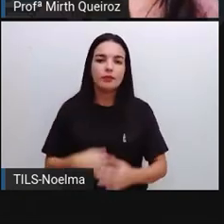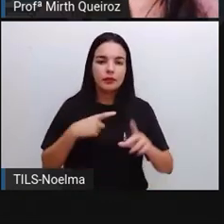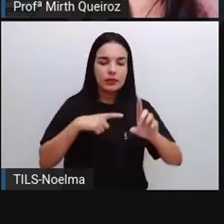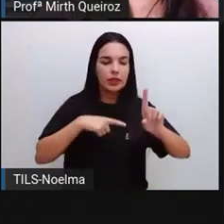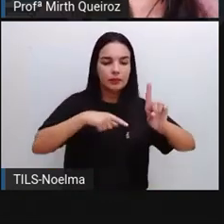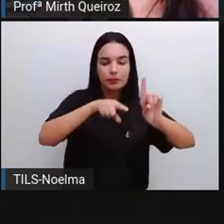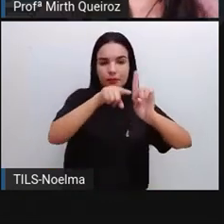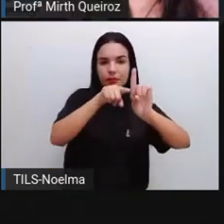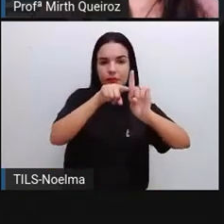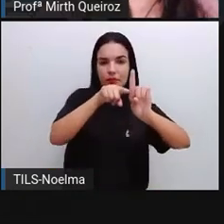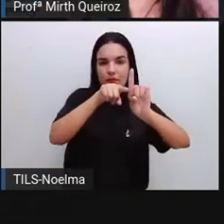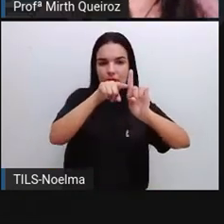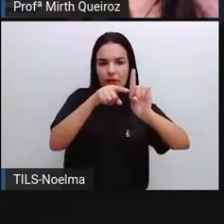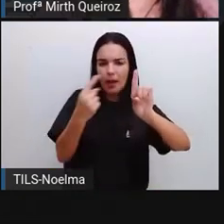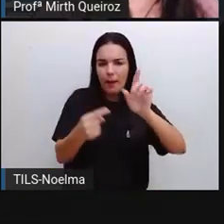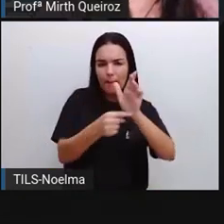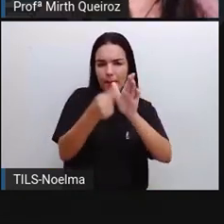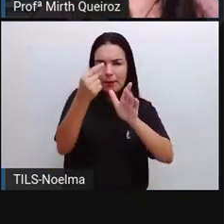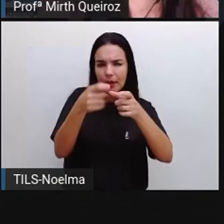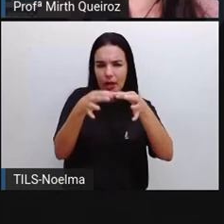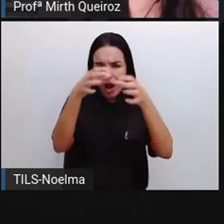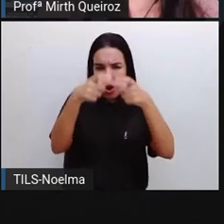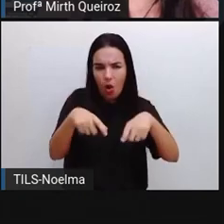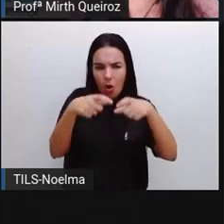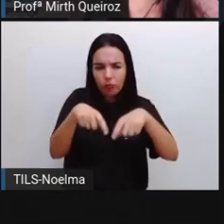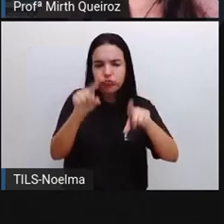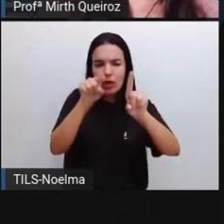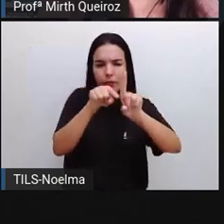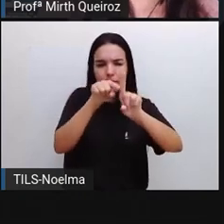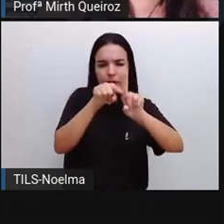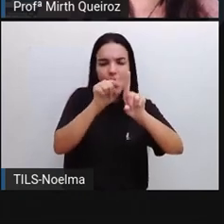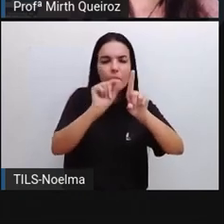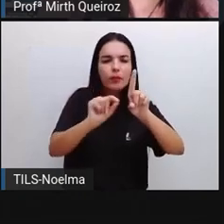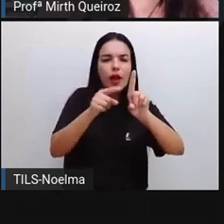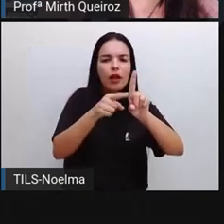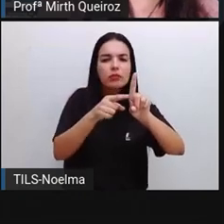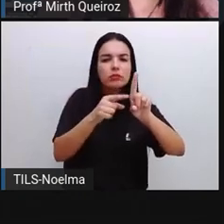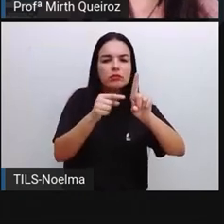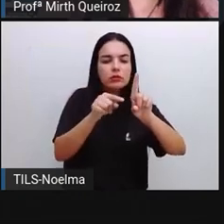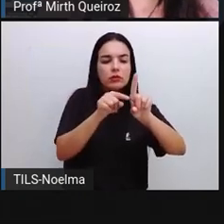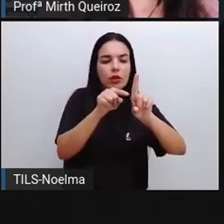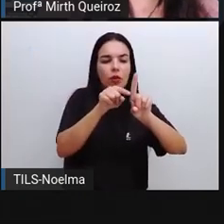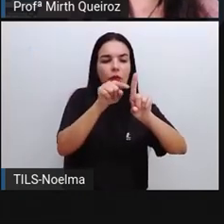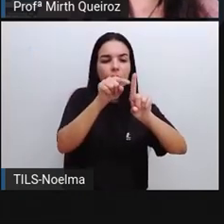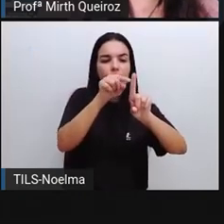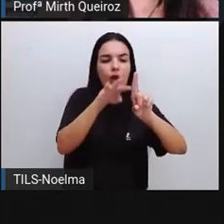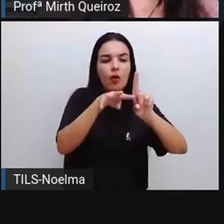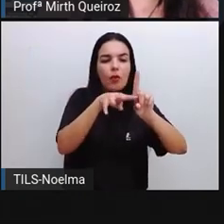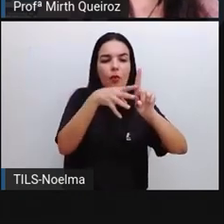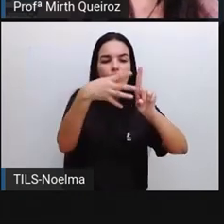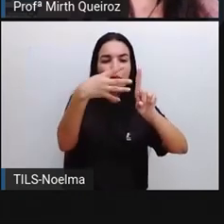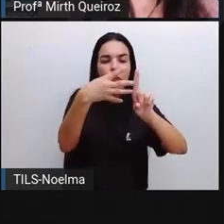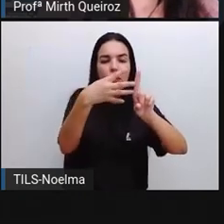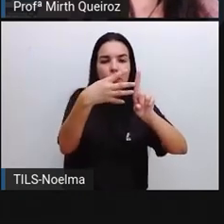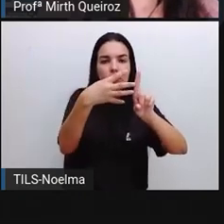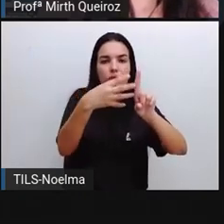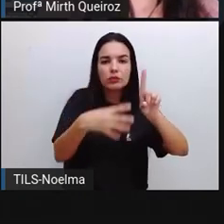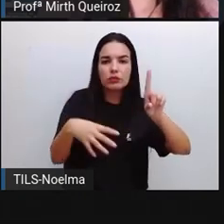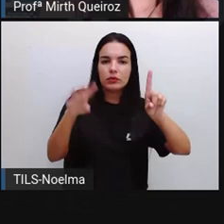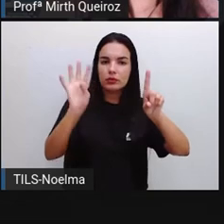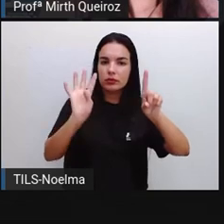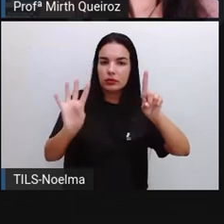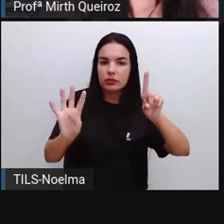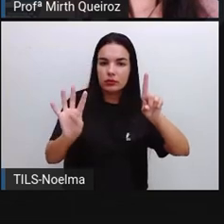nós temos aí na primeira ordem que a unidade simples temos quantas bolinhas quatro Então a gente vai colocar o